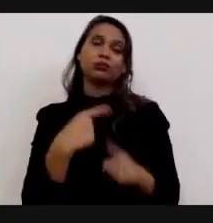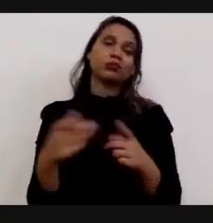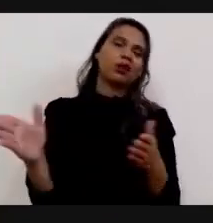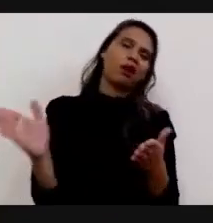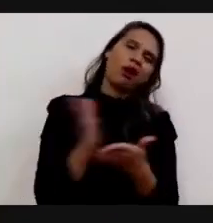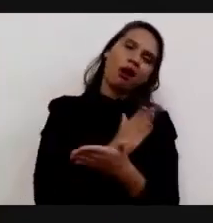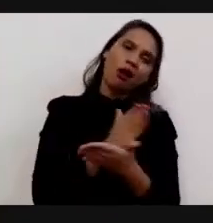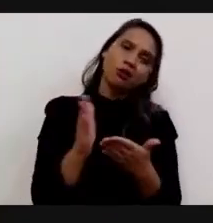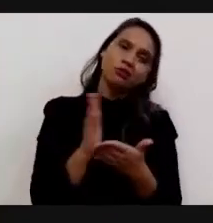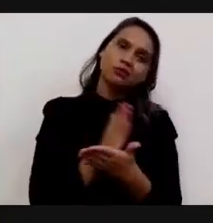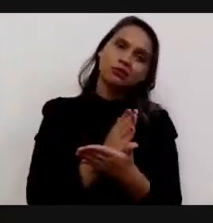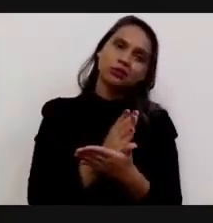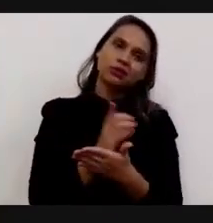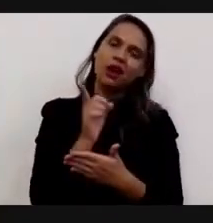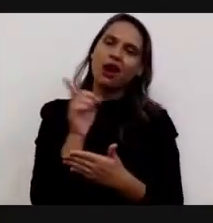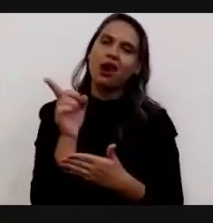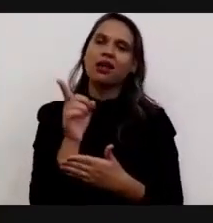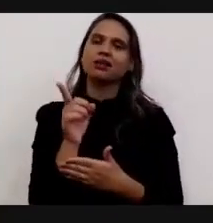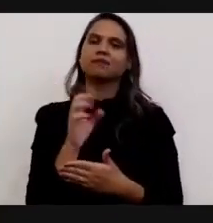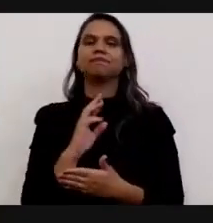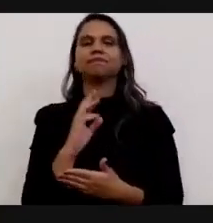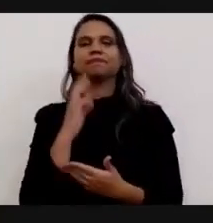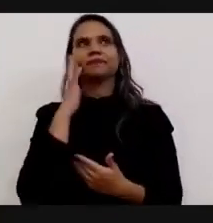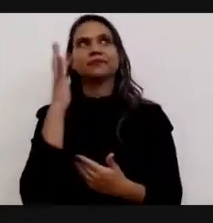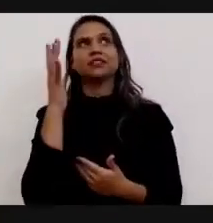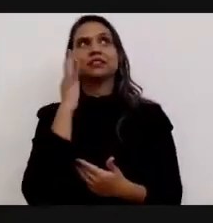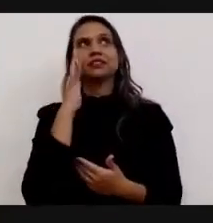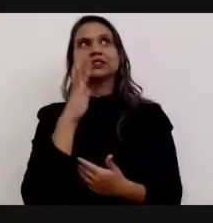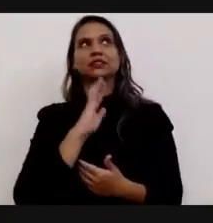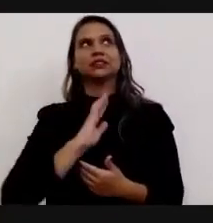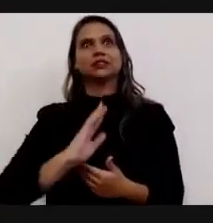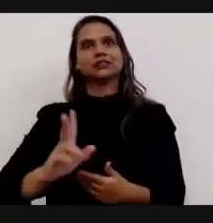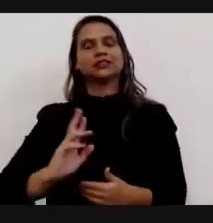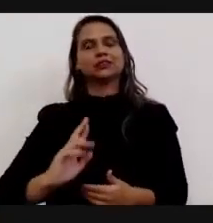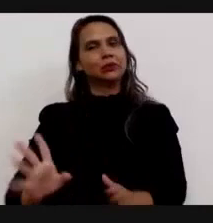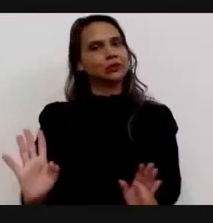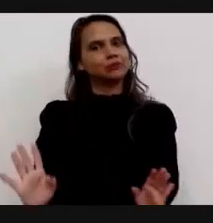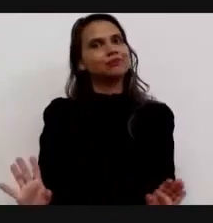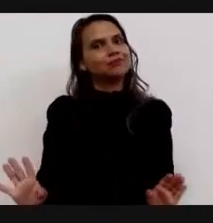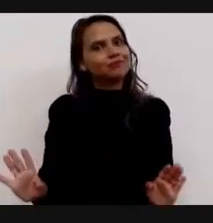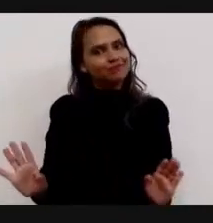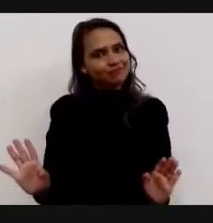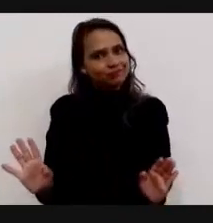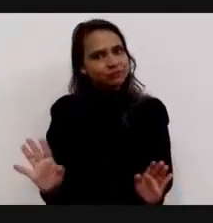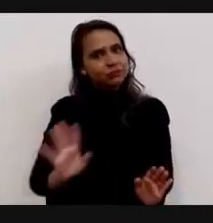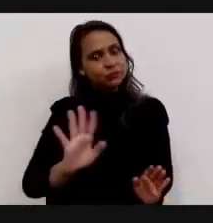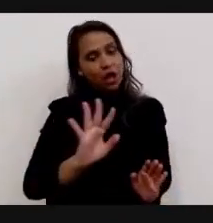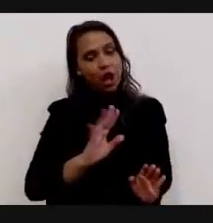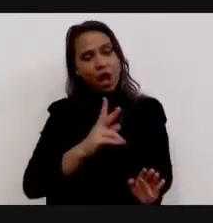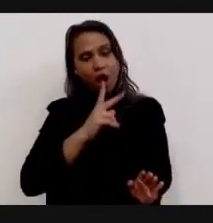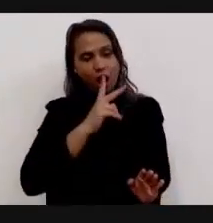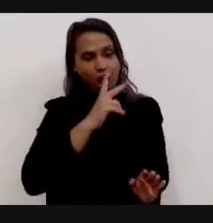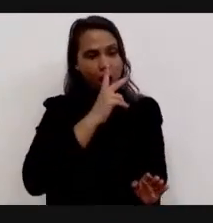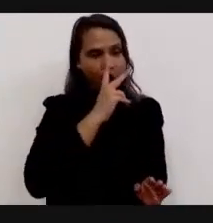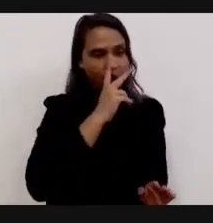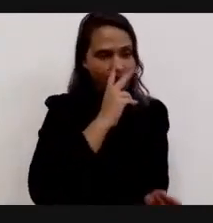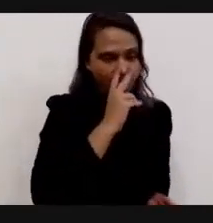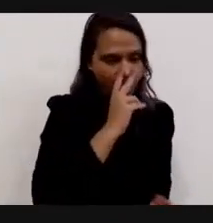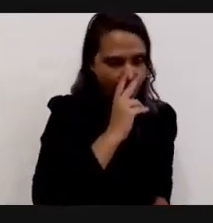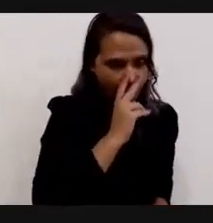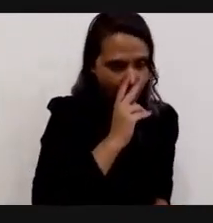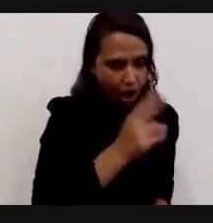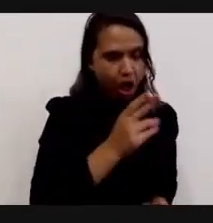mesmo, não é como a gente imagina, né? Você trabalhou lá, né? Trabalhou todo mundo. Mas a gente acha que é de um jeito e